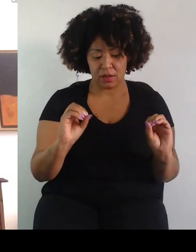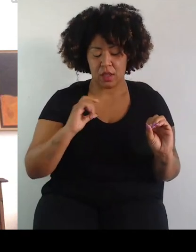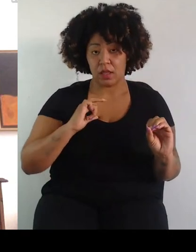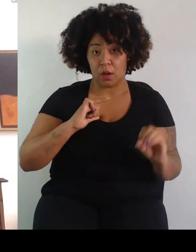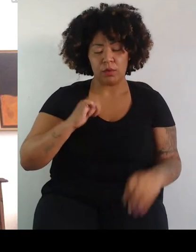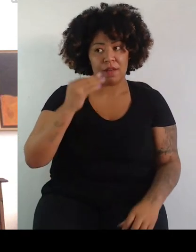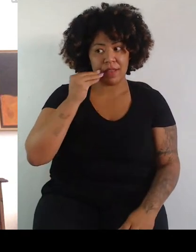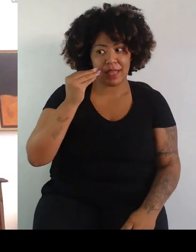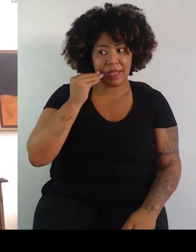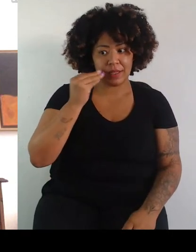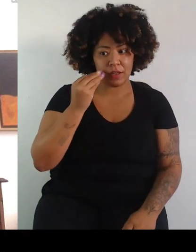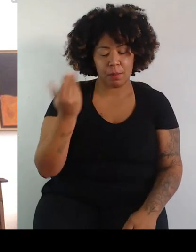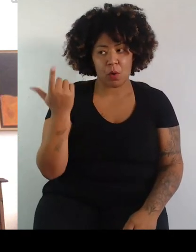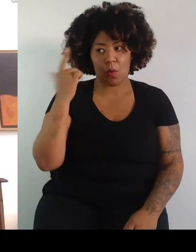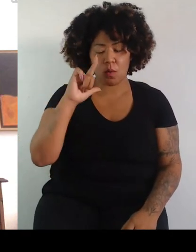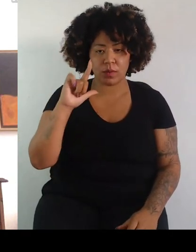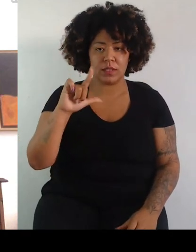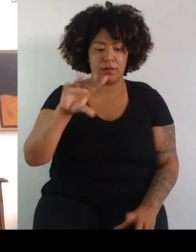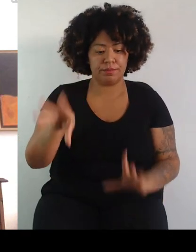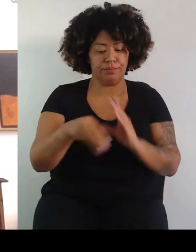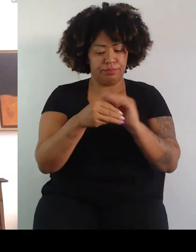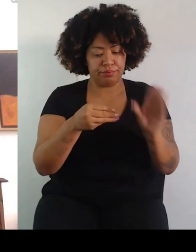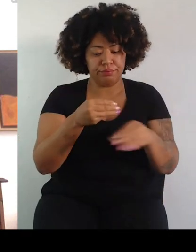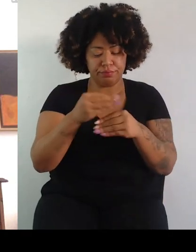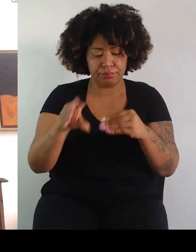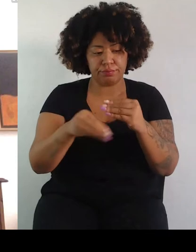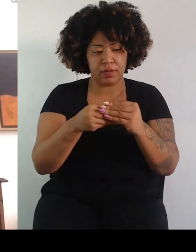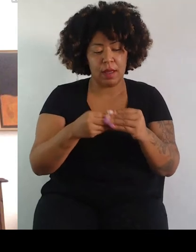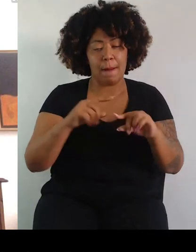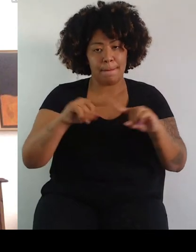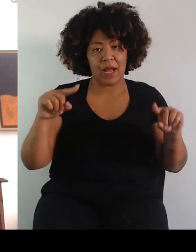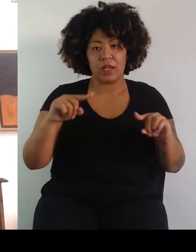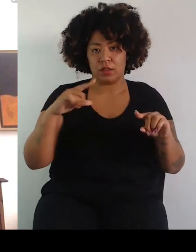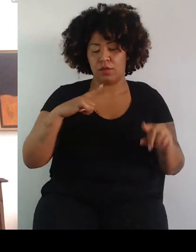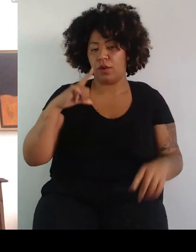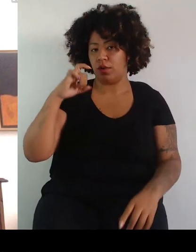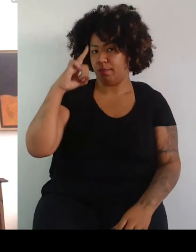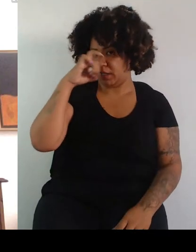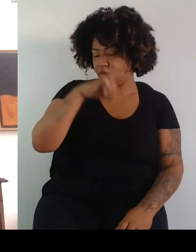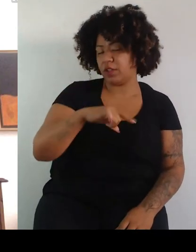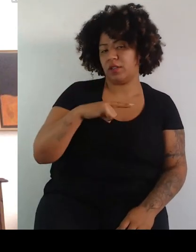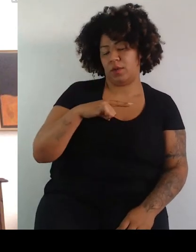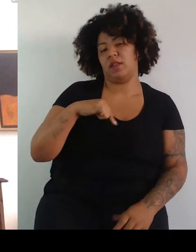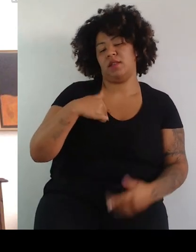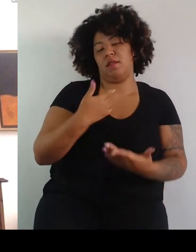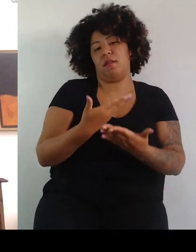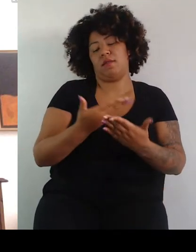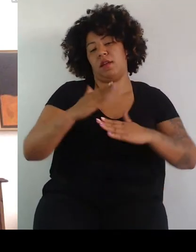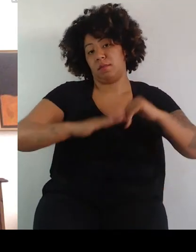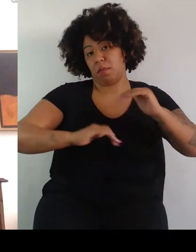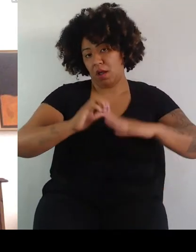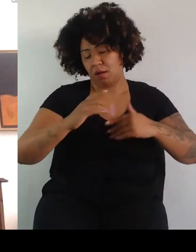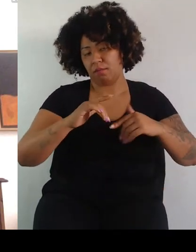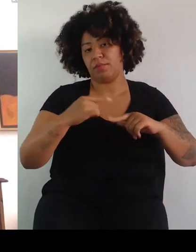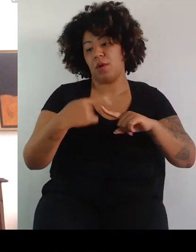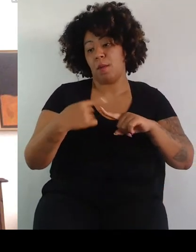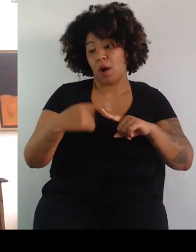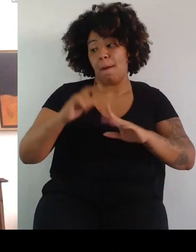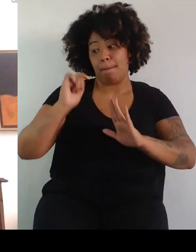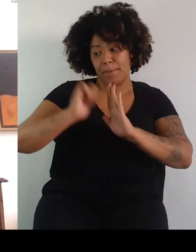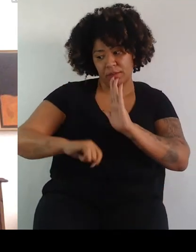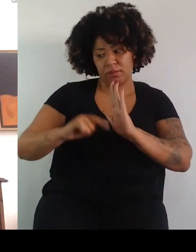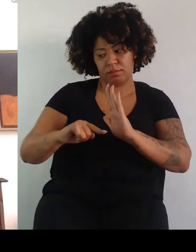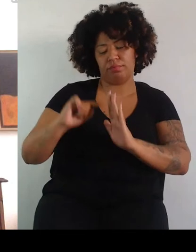lacunas enormes Então nesse sentido foi um trabalho bastante Pioneiro uma biografia bastante Pioneira